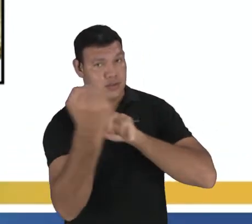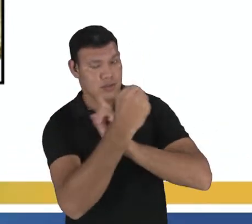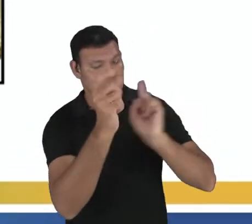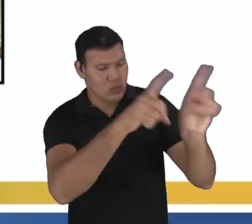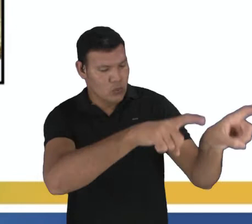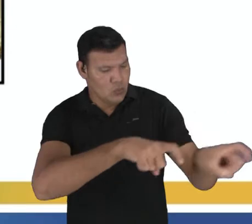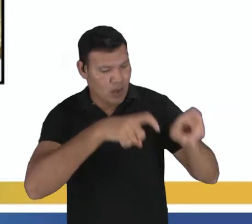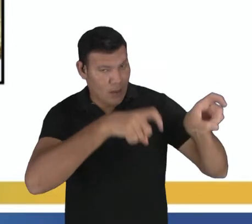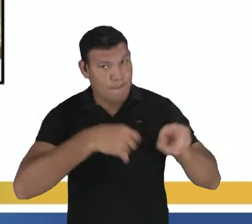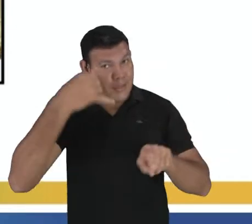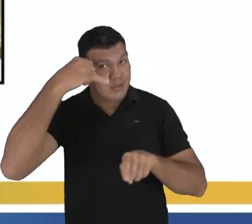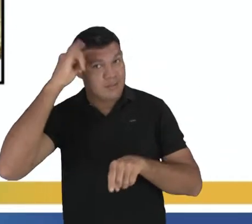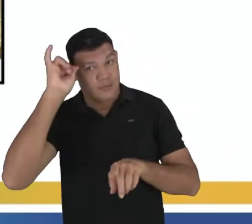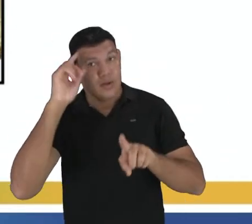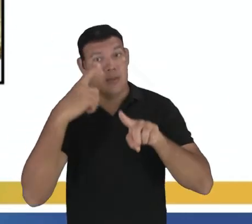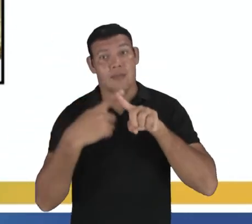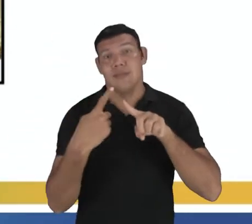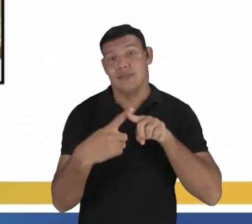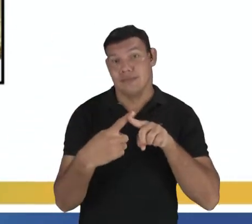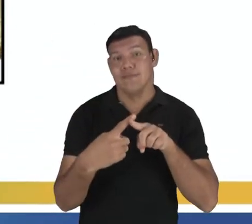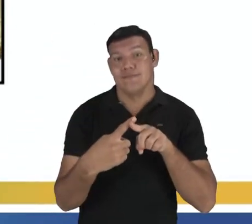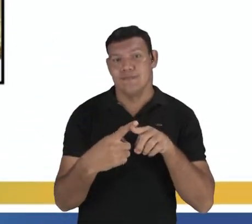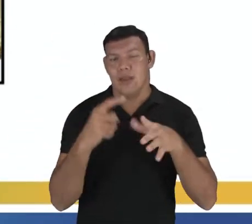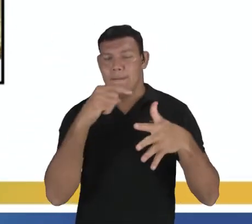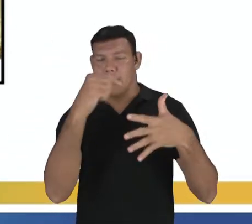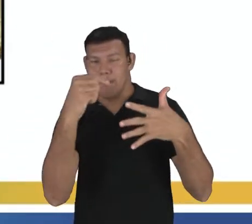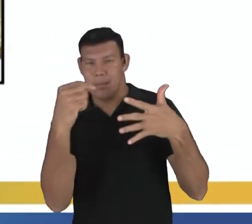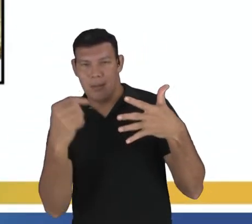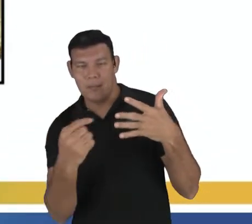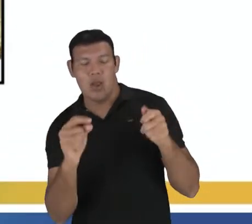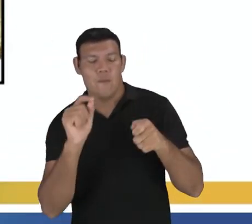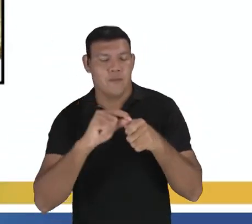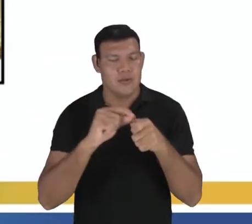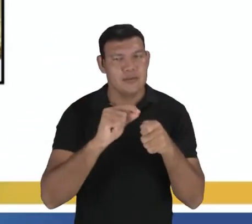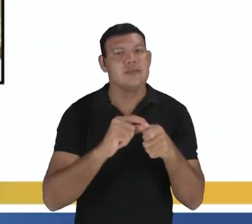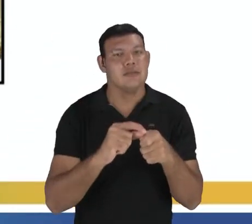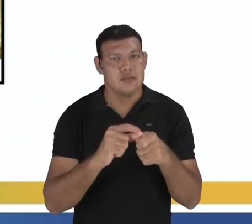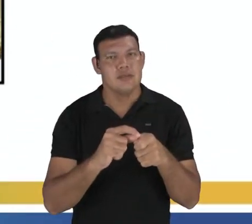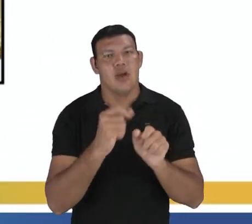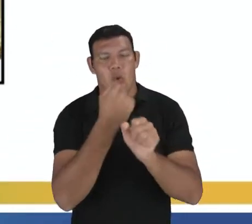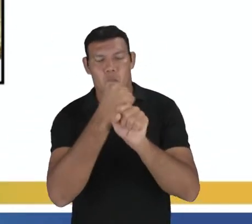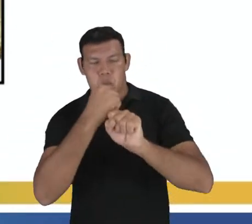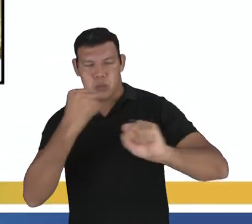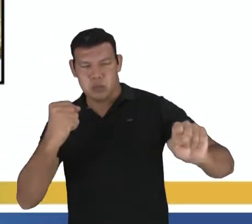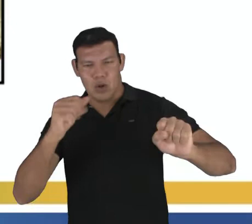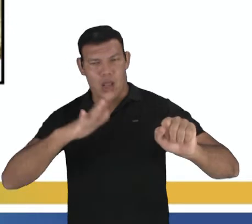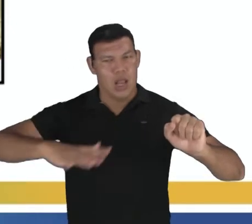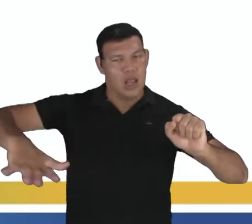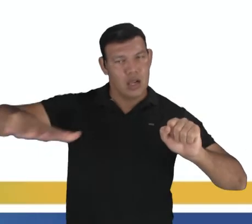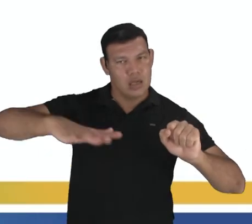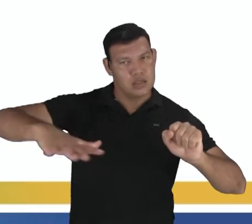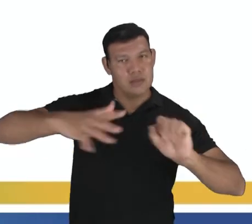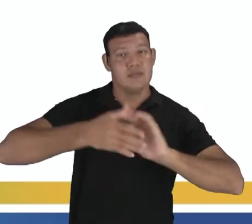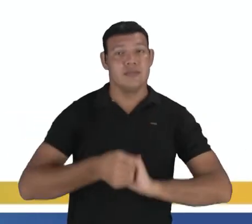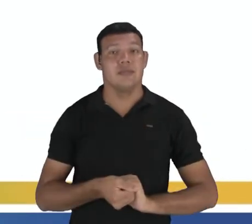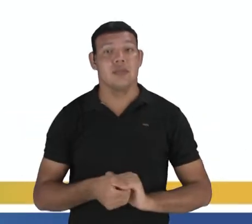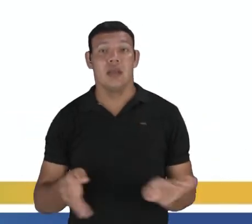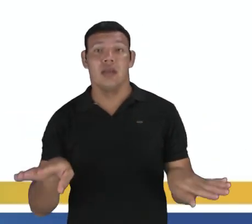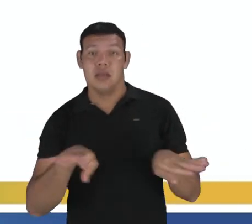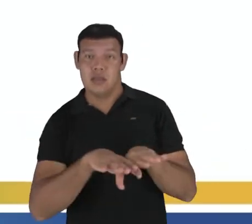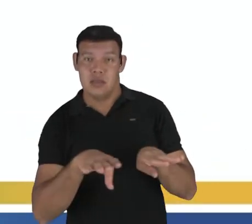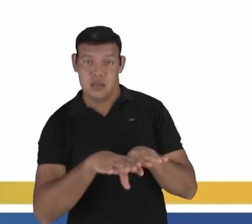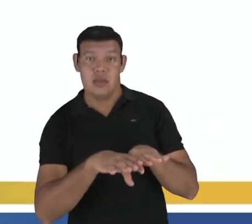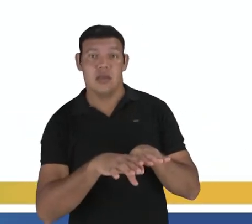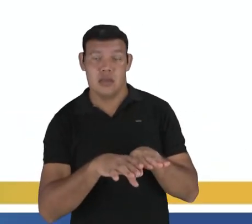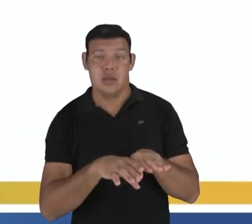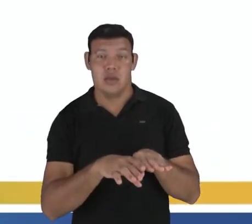ruralista, né, porque a gente vai ter então aí esses quesitos, né, da produção, da vasta extensão, tá bom? E aí, pessoal, a gente